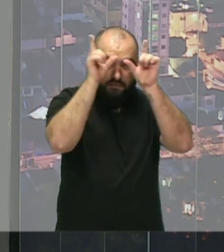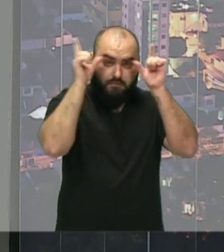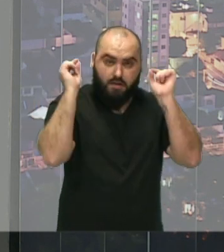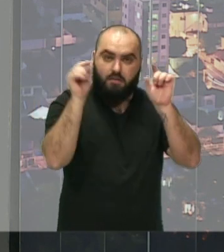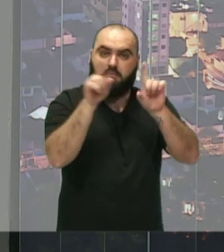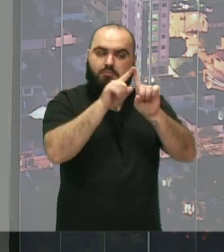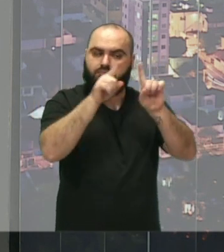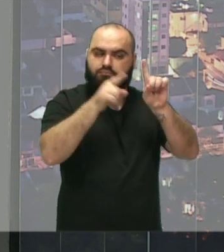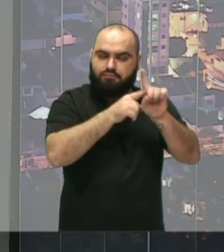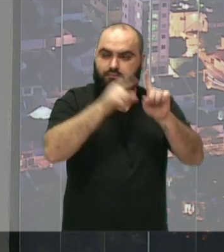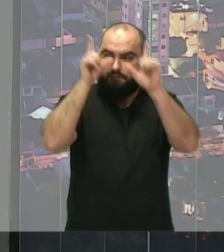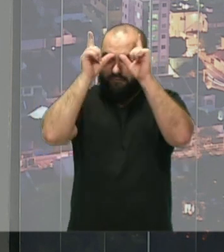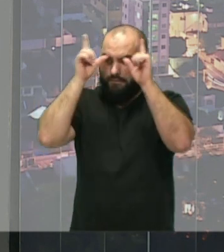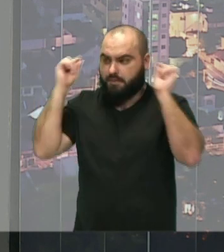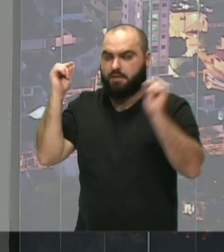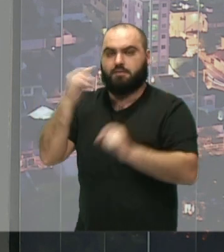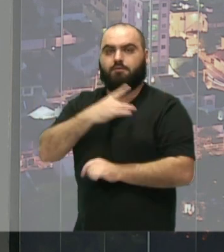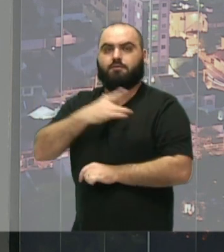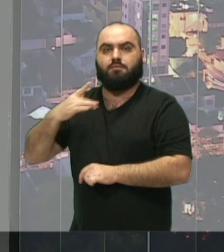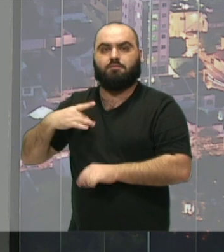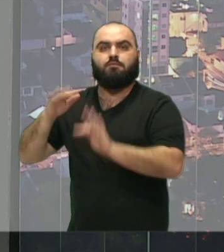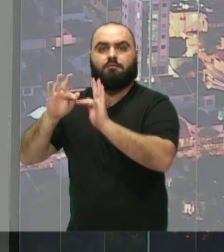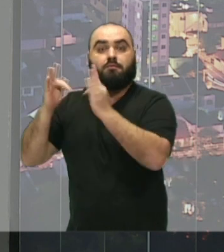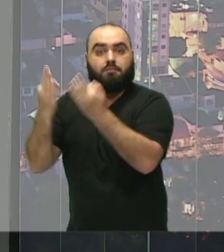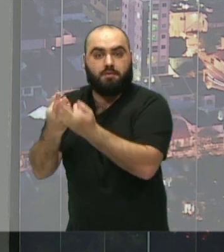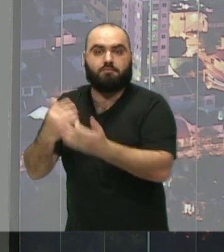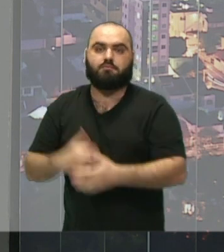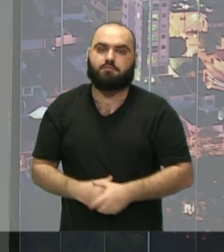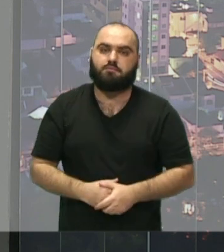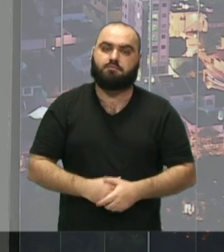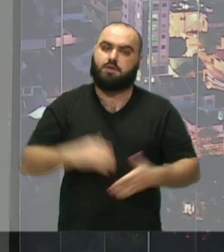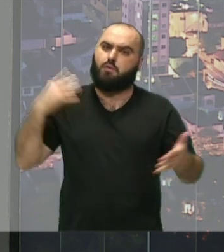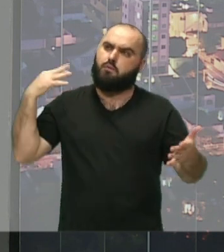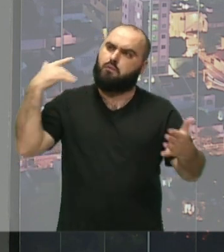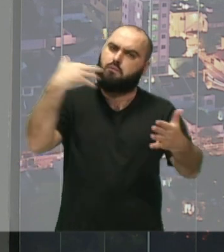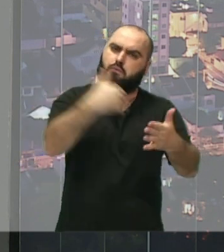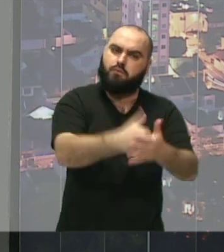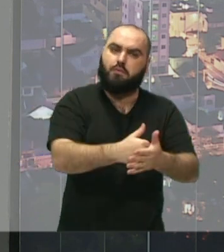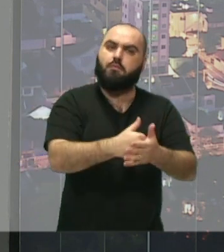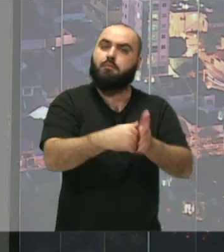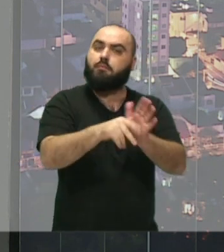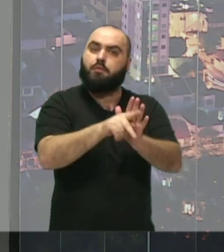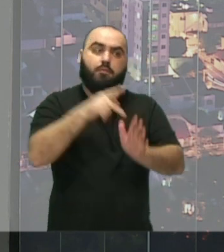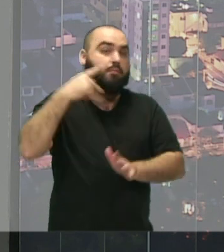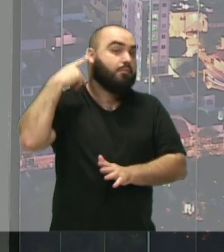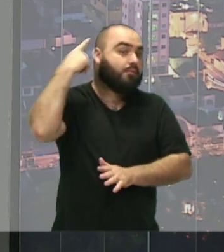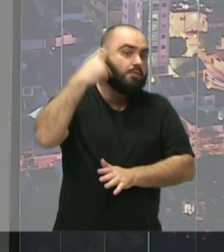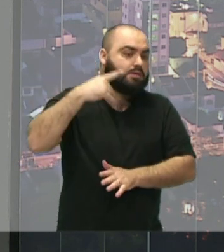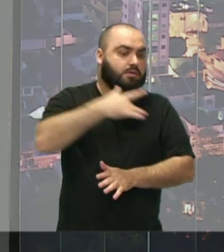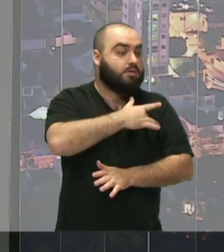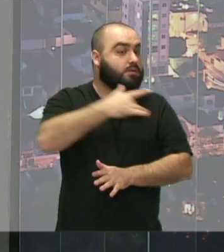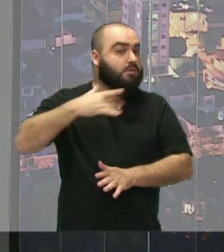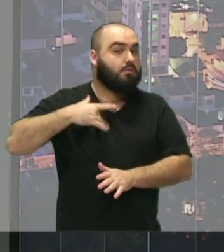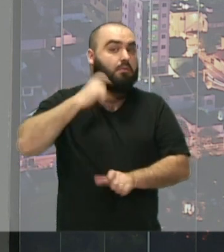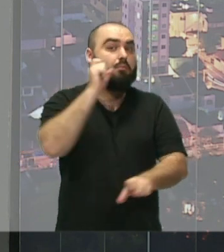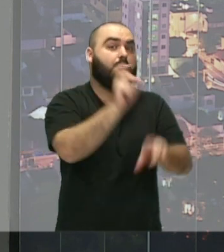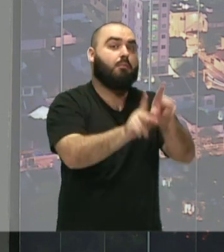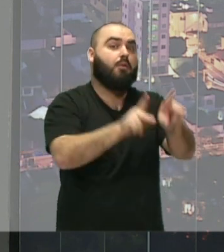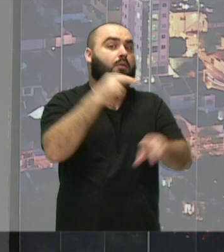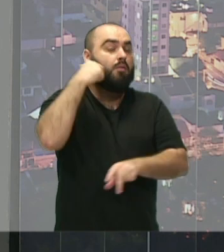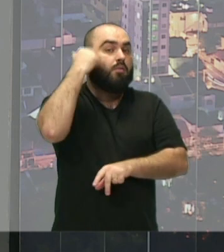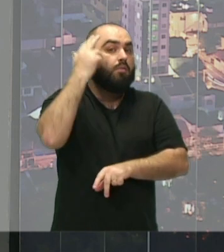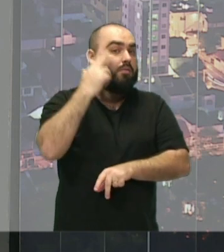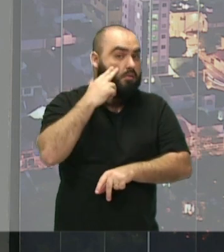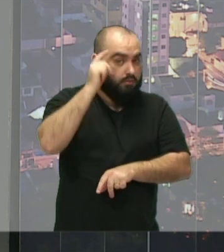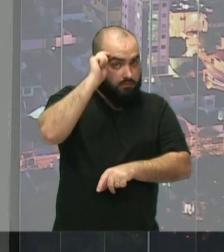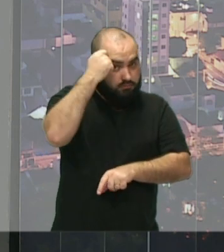obstetra. Além disso, nos últimos anos, desenvolveu um trabalho ímpar à frente da política de atenção à saúde da população negra, como diretora